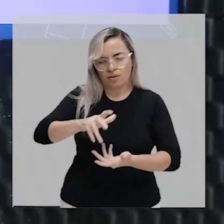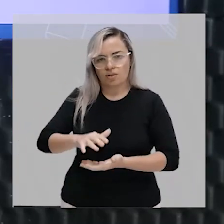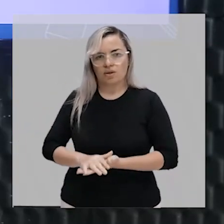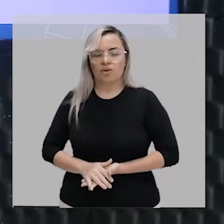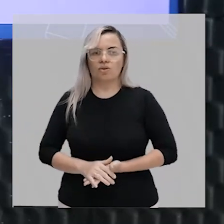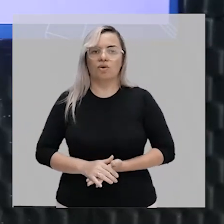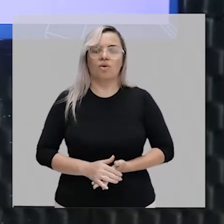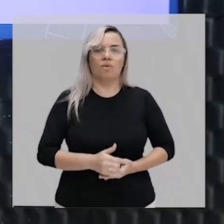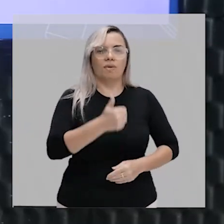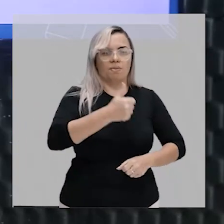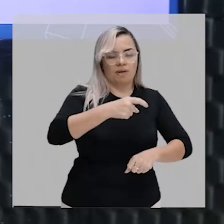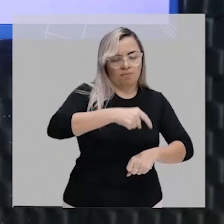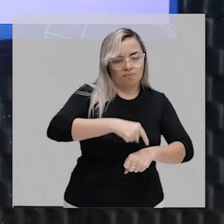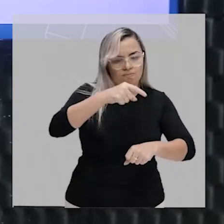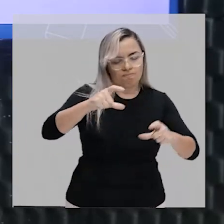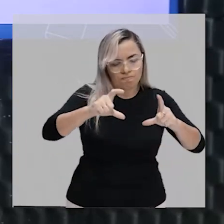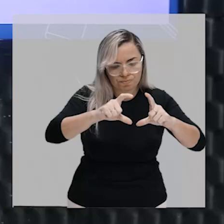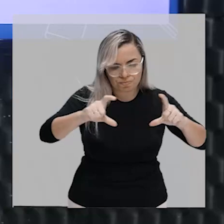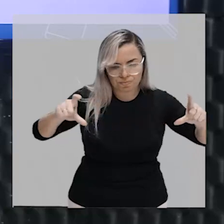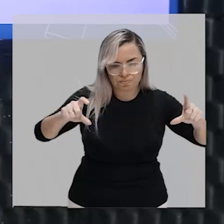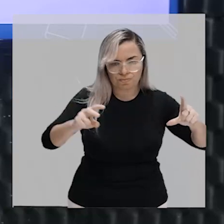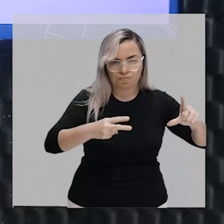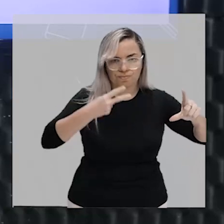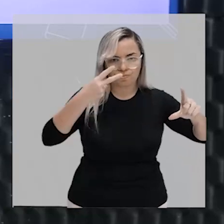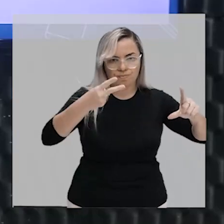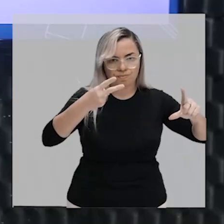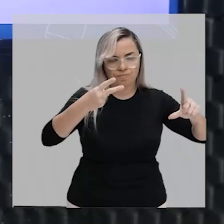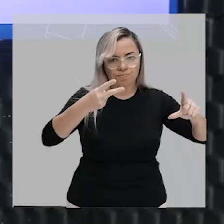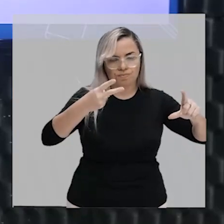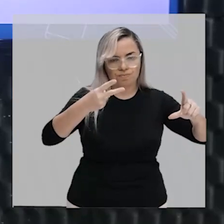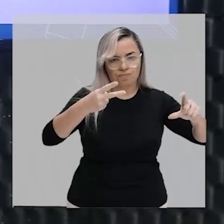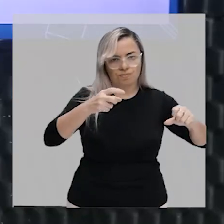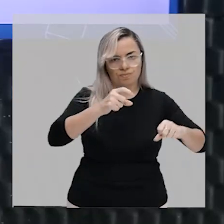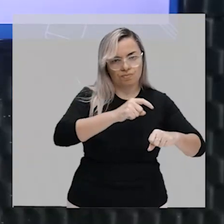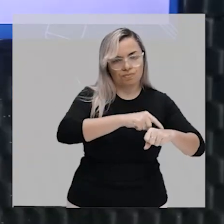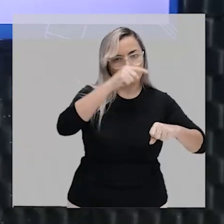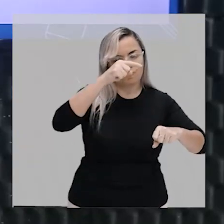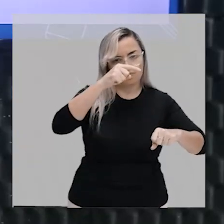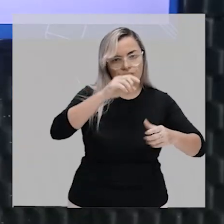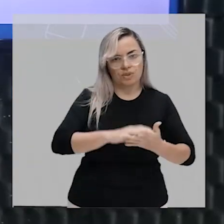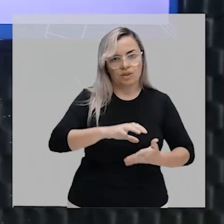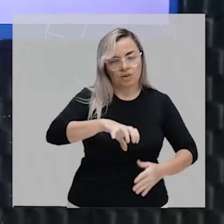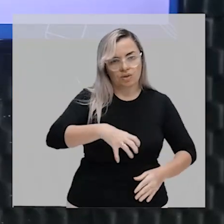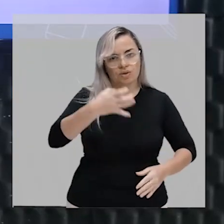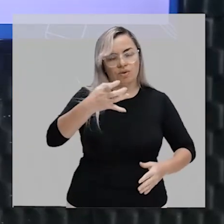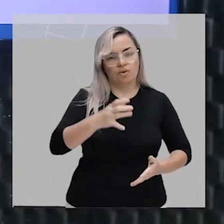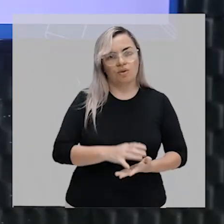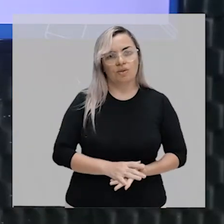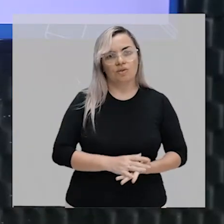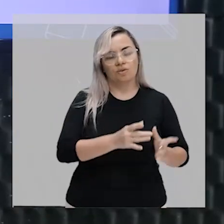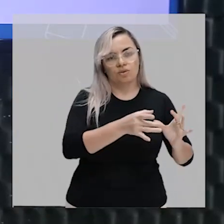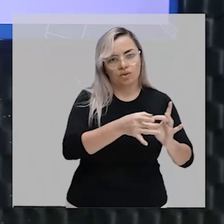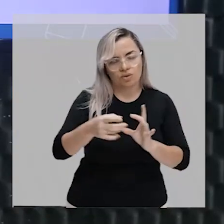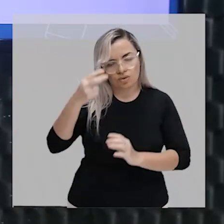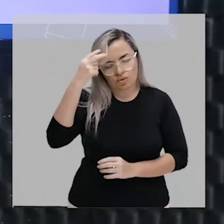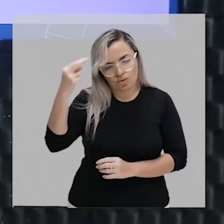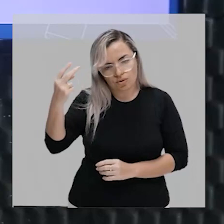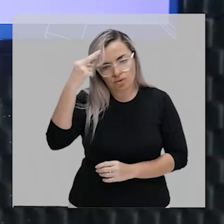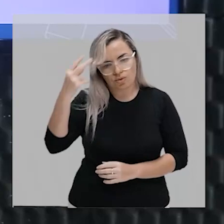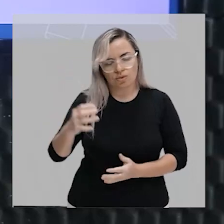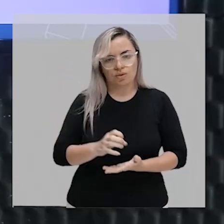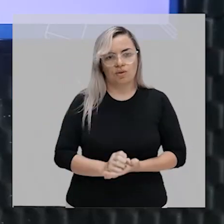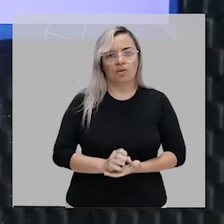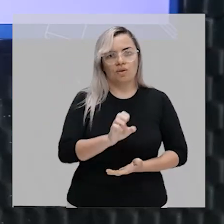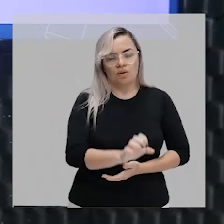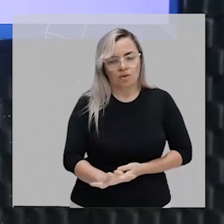mostra 2 acontecimentos, 2 eventos históricos que vão ocorrer ali na